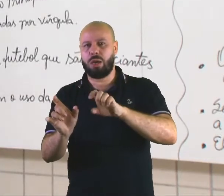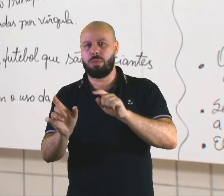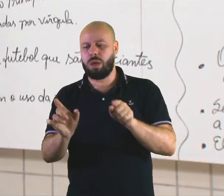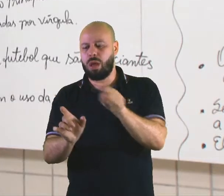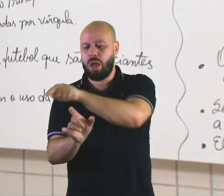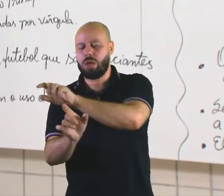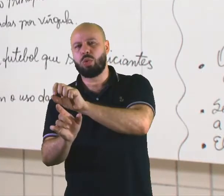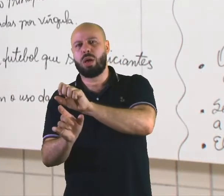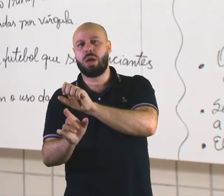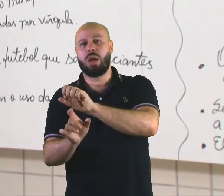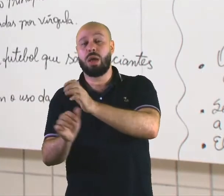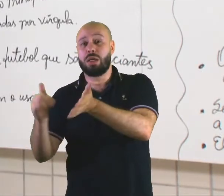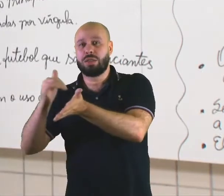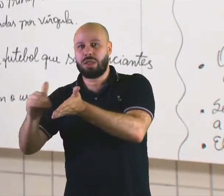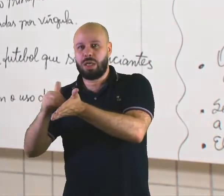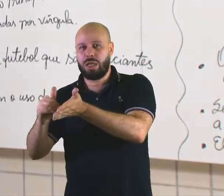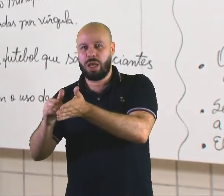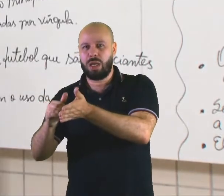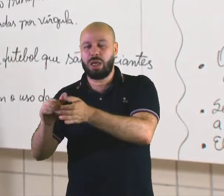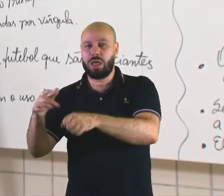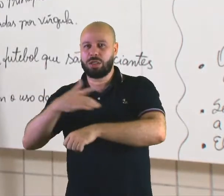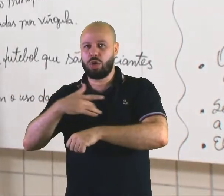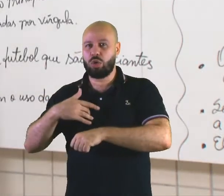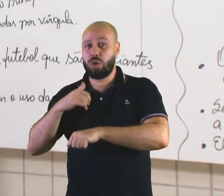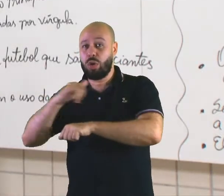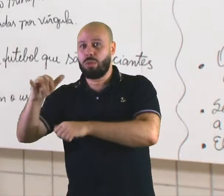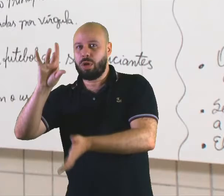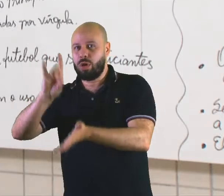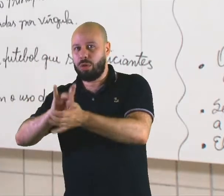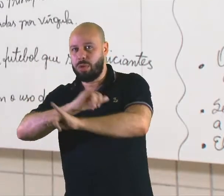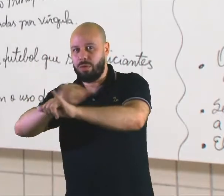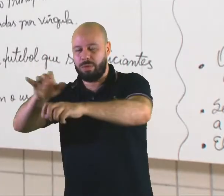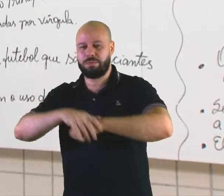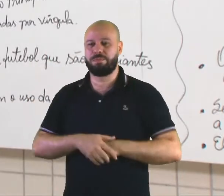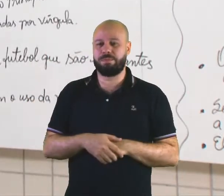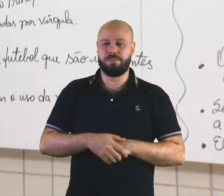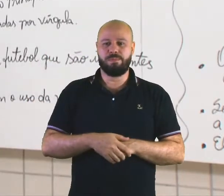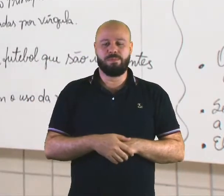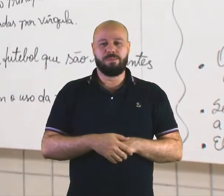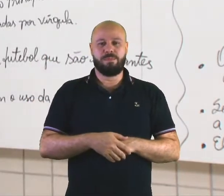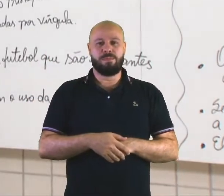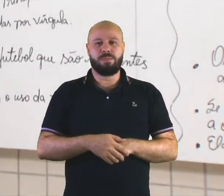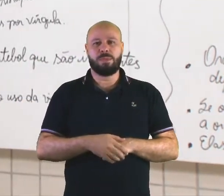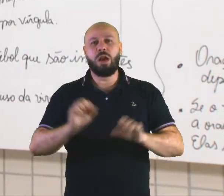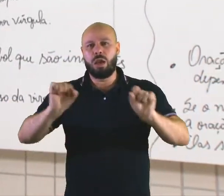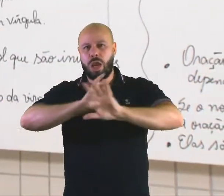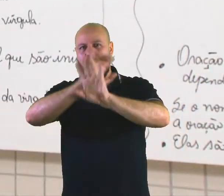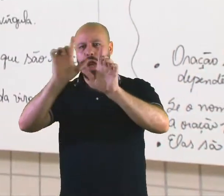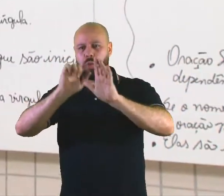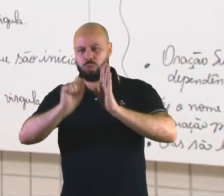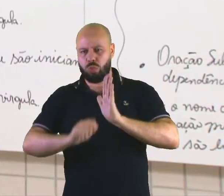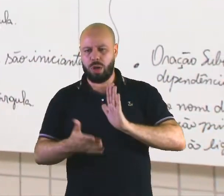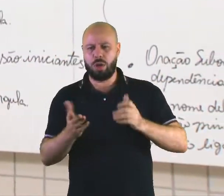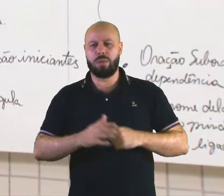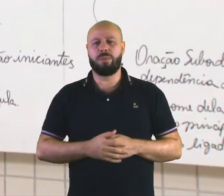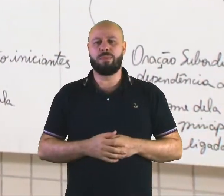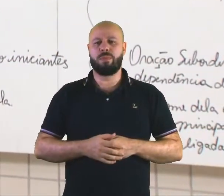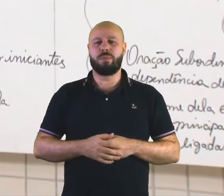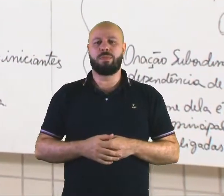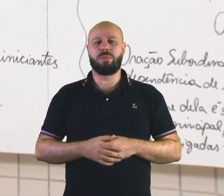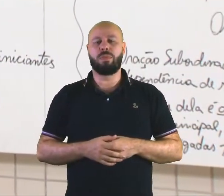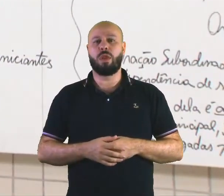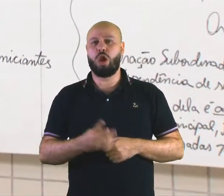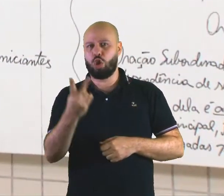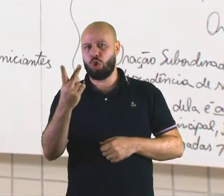casos notificados, tá? Então, vamos aqui no quadro para ficar mais claro um pouquinho. Eu coloquei aqui